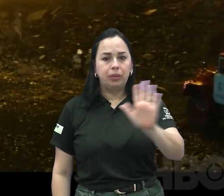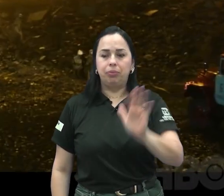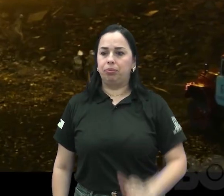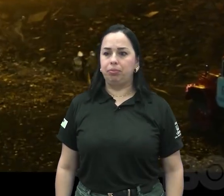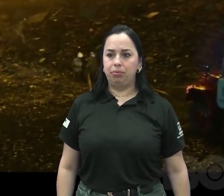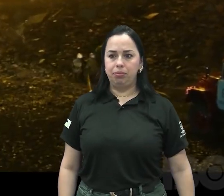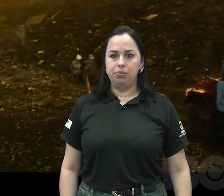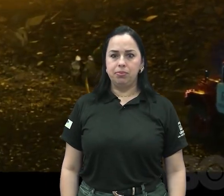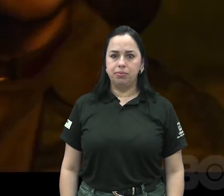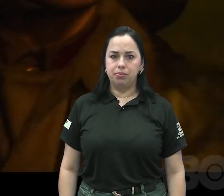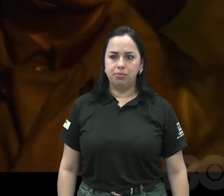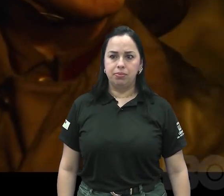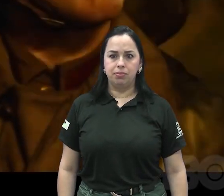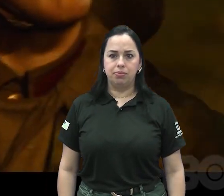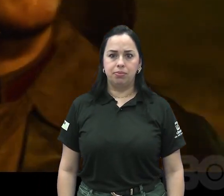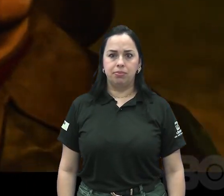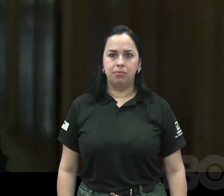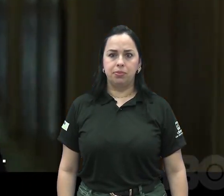fire.